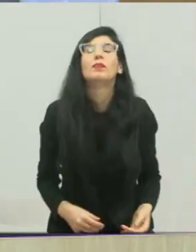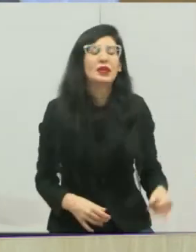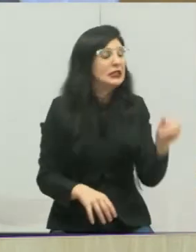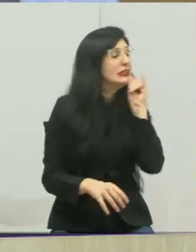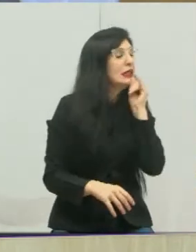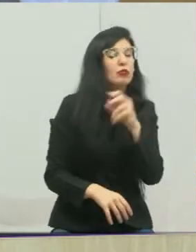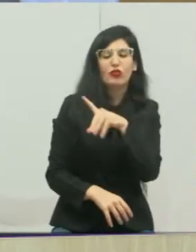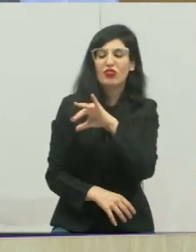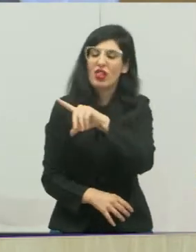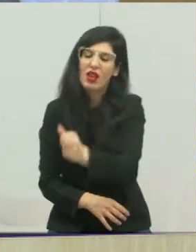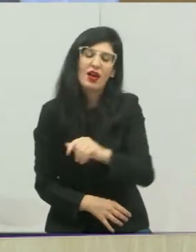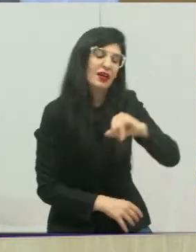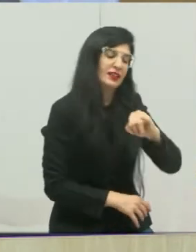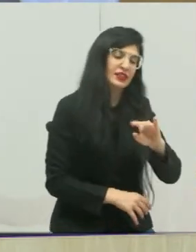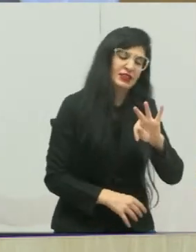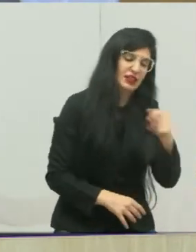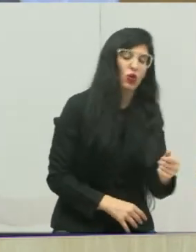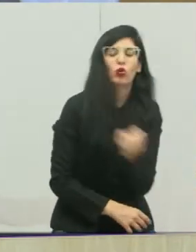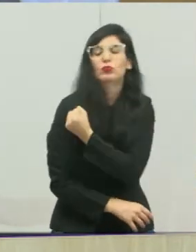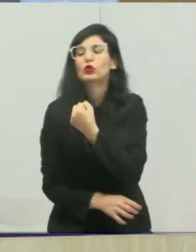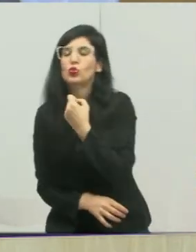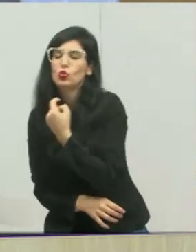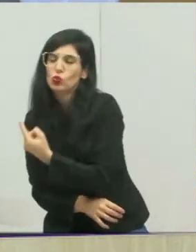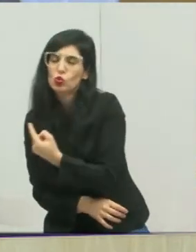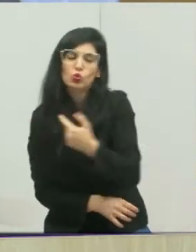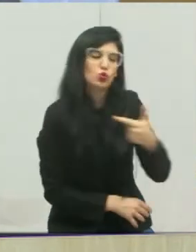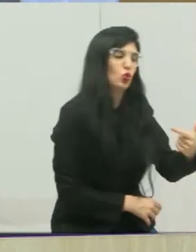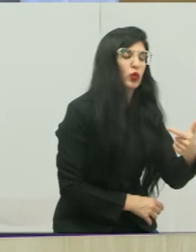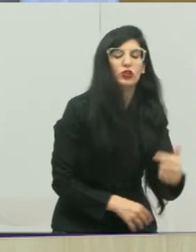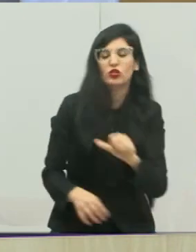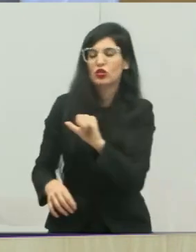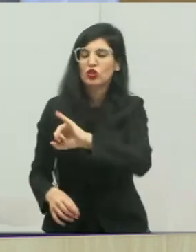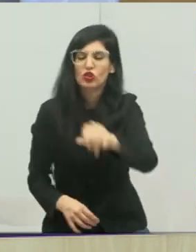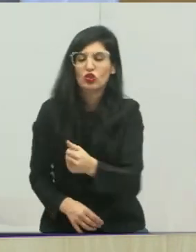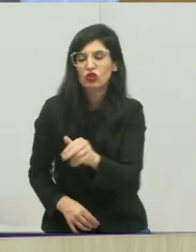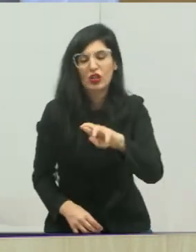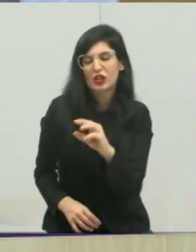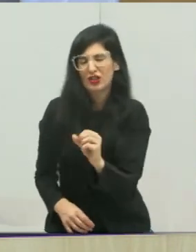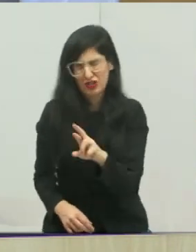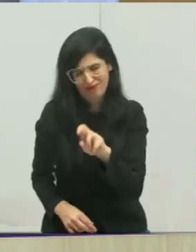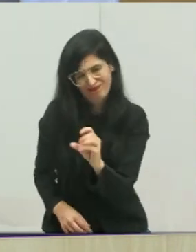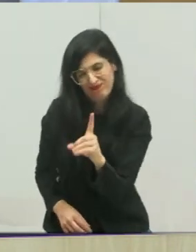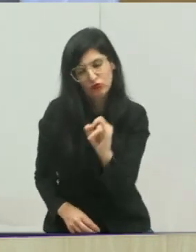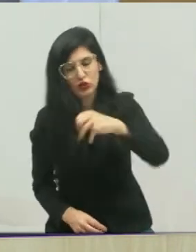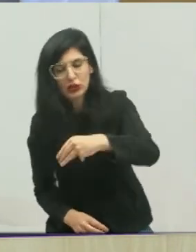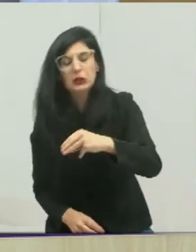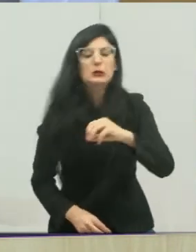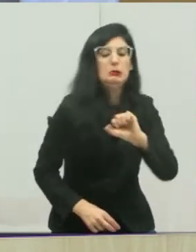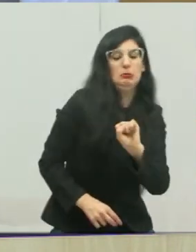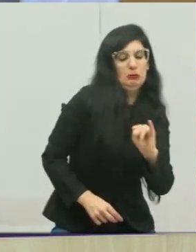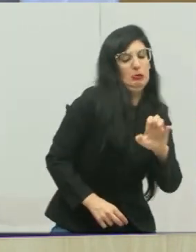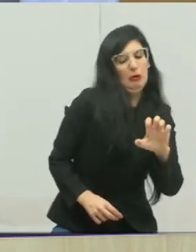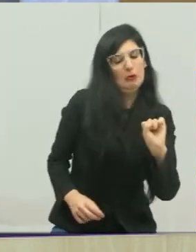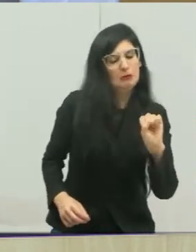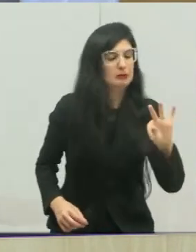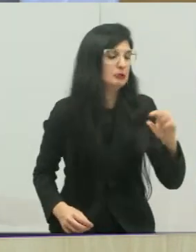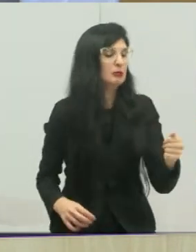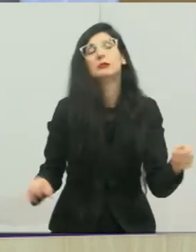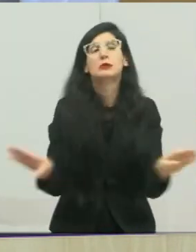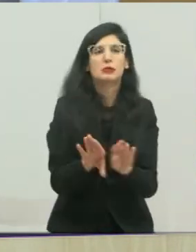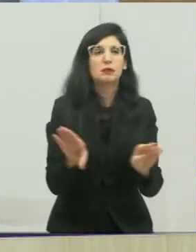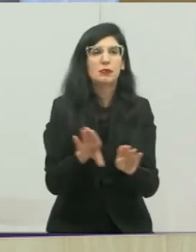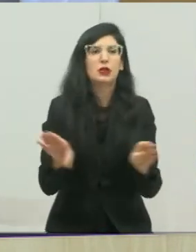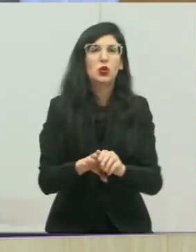2, Jardim Siesta e outros, que se encontram cheios de mato e entulhos, representando esse expediente de duração rápida, como o